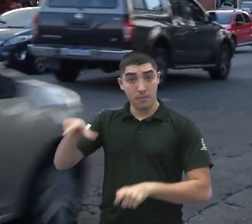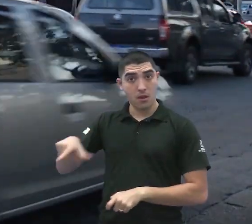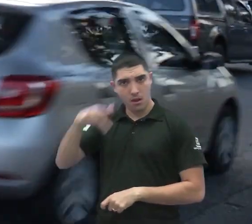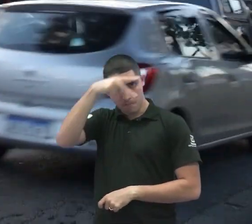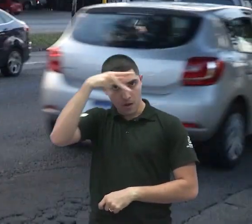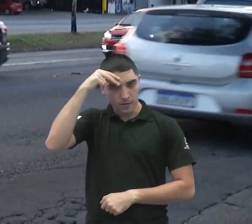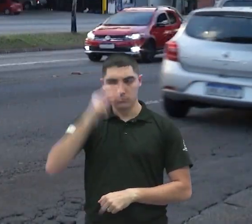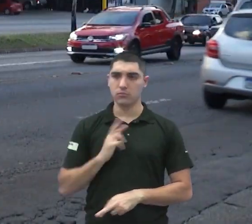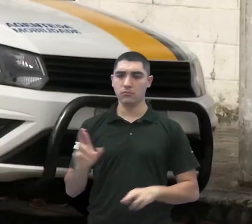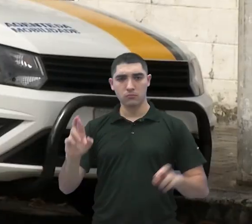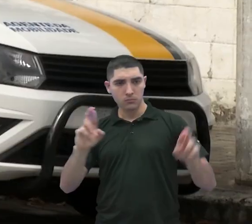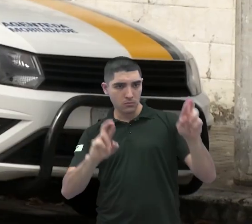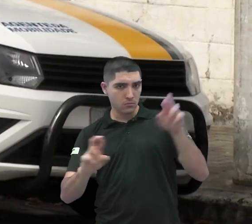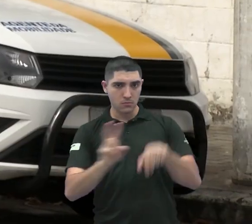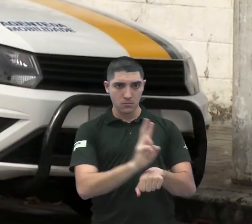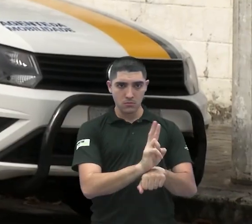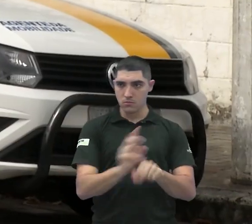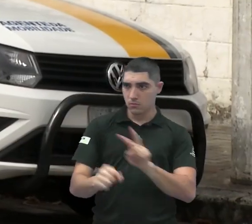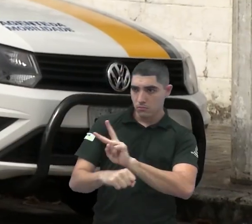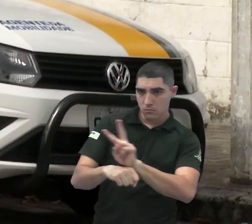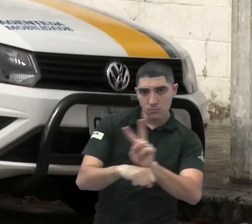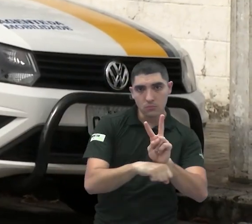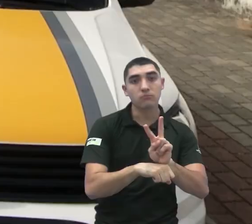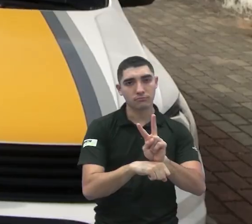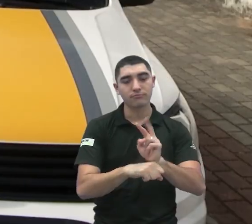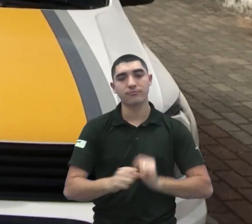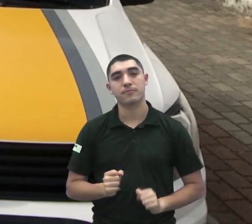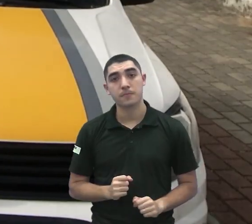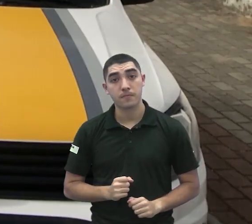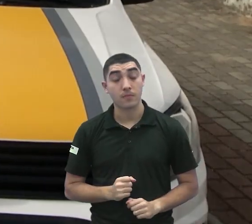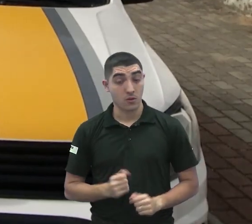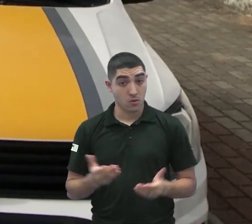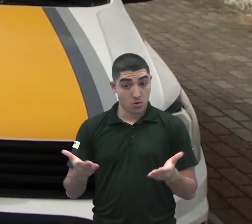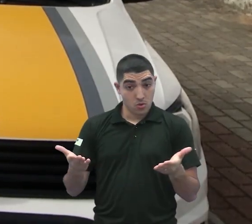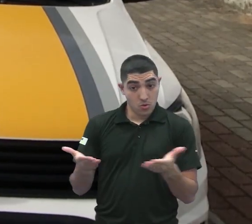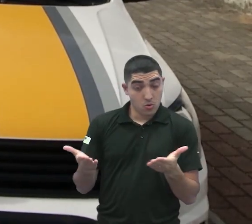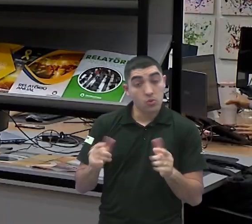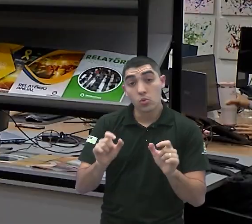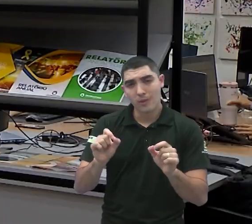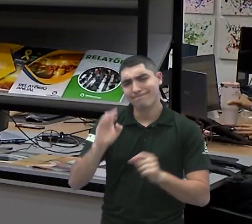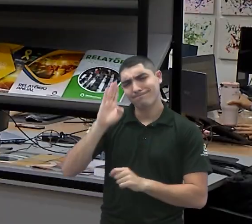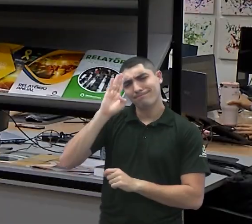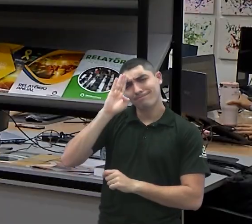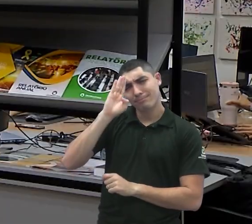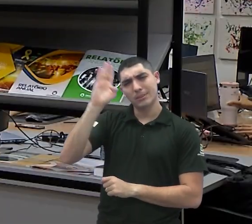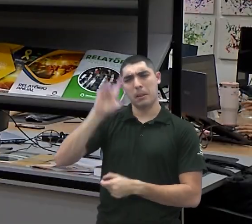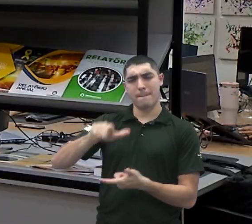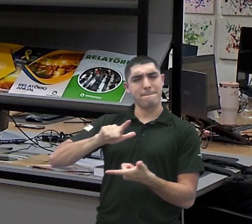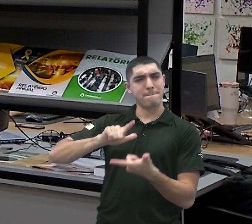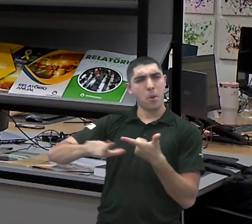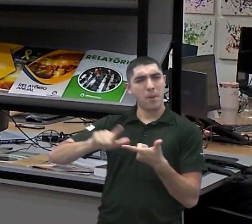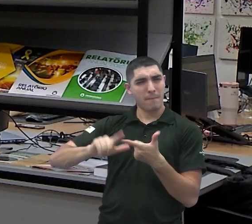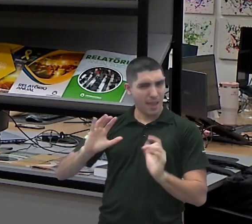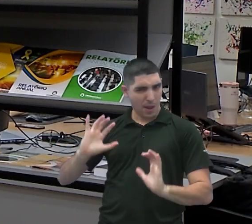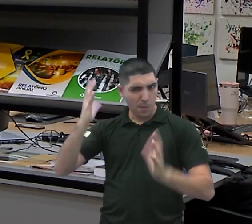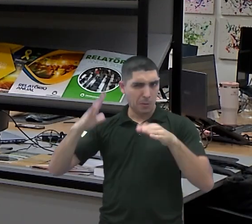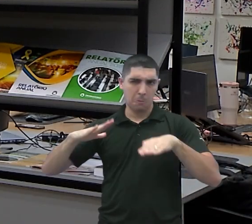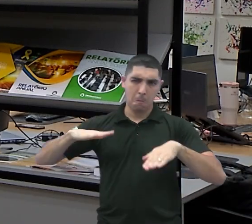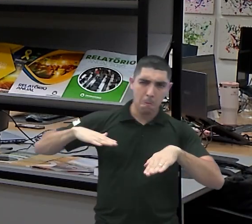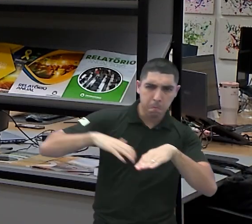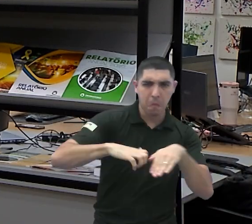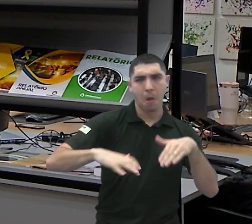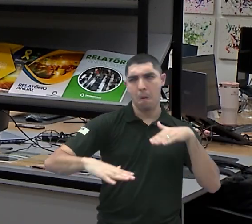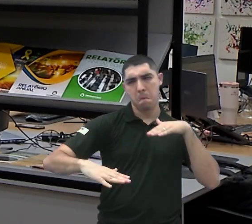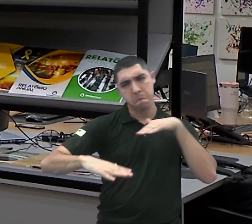tem sido rigoroso, o que inibe comportamentos de risco nas vias urbanas. E hoje, o principal fator de risco que